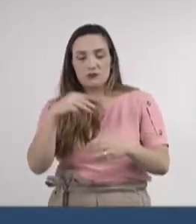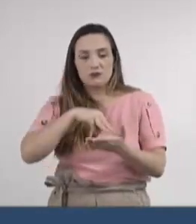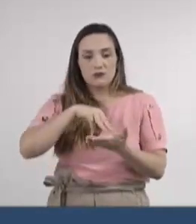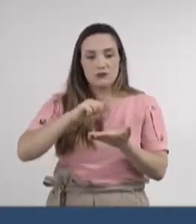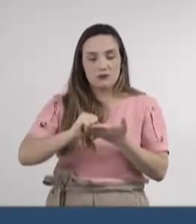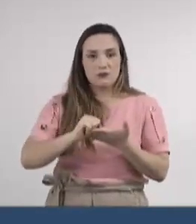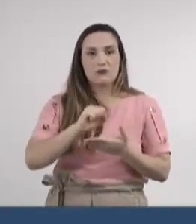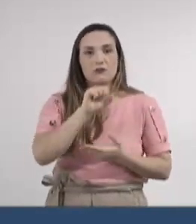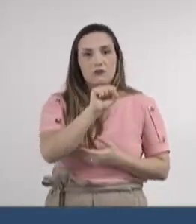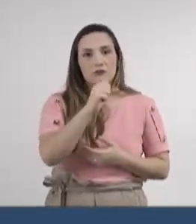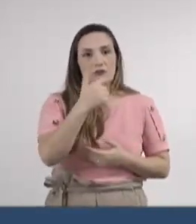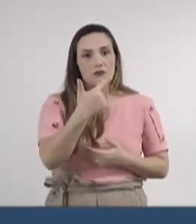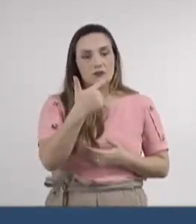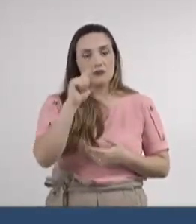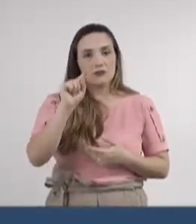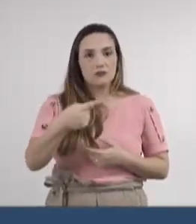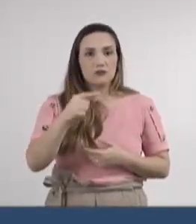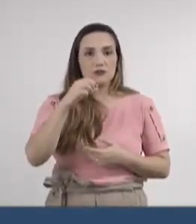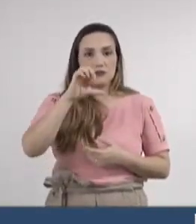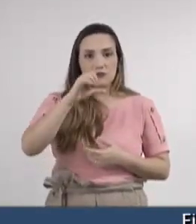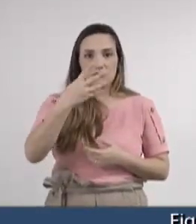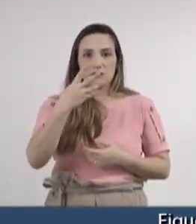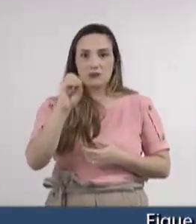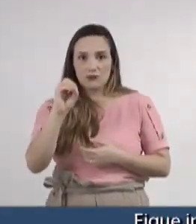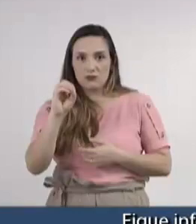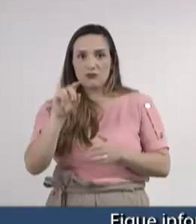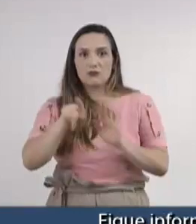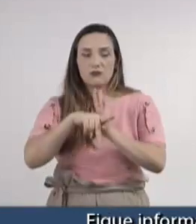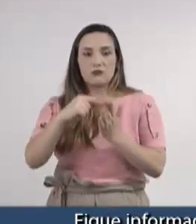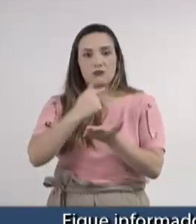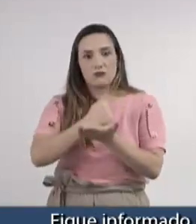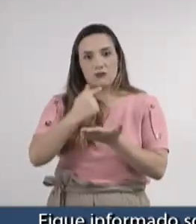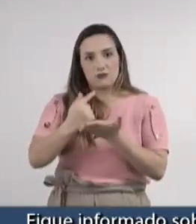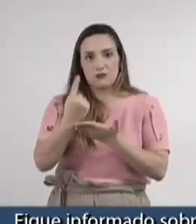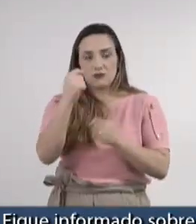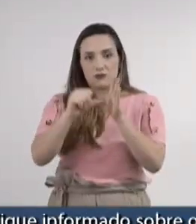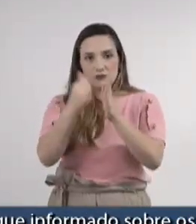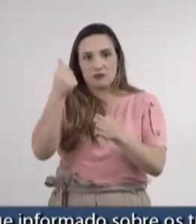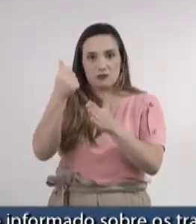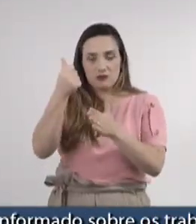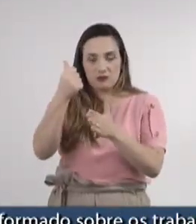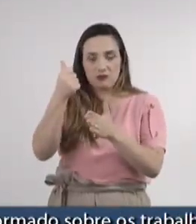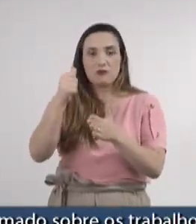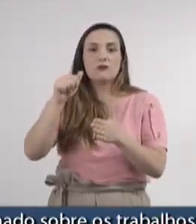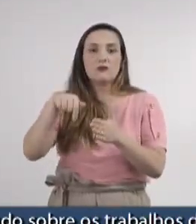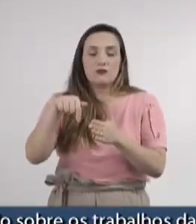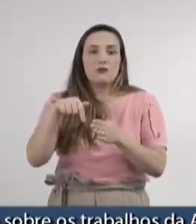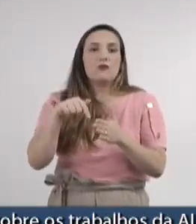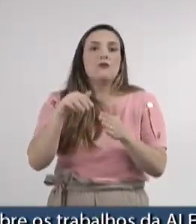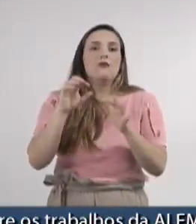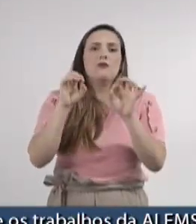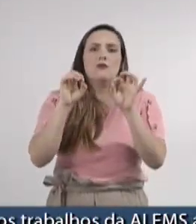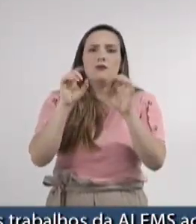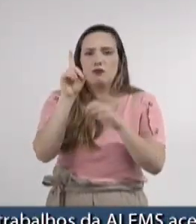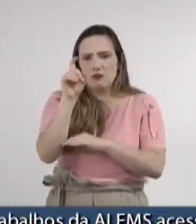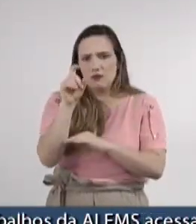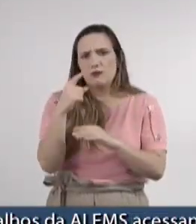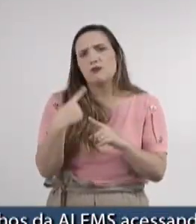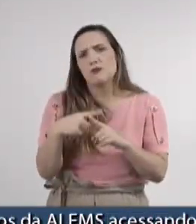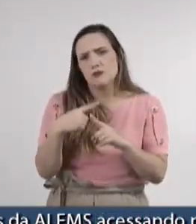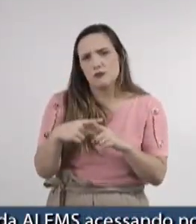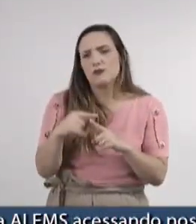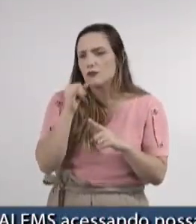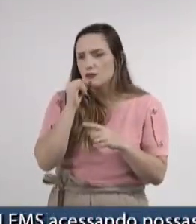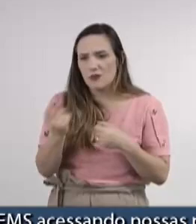número 82.940 do cartório de registro de imóveis do primeiro ofício de Dourados. Caso seja positiva a resposta do